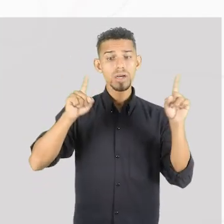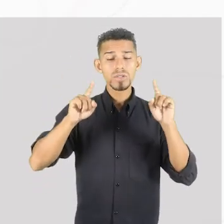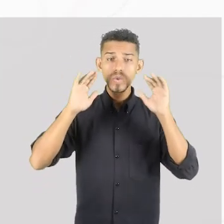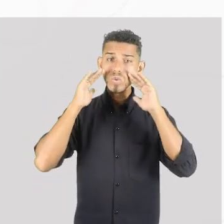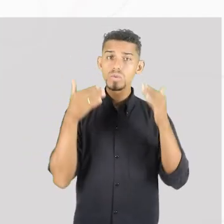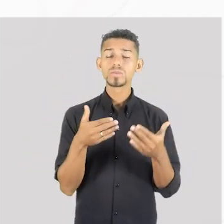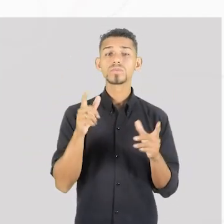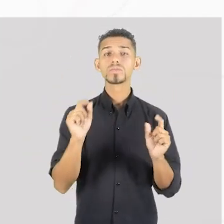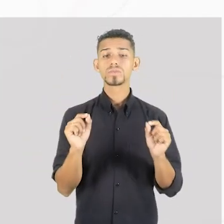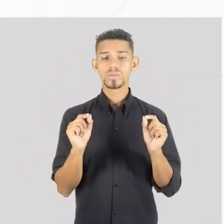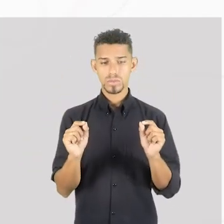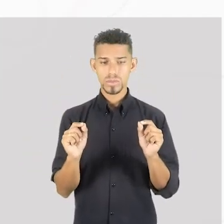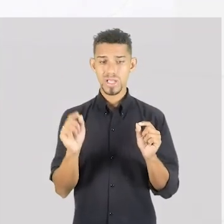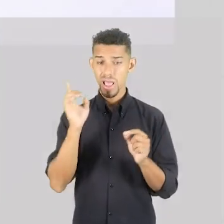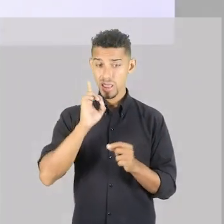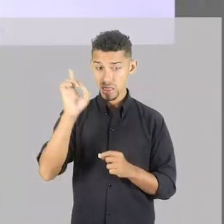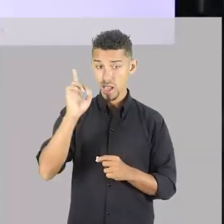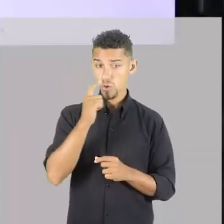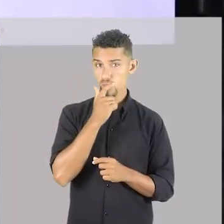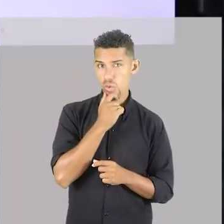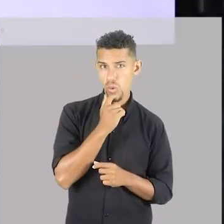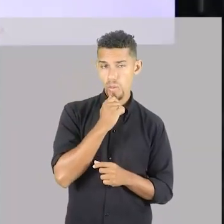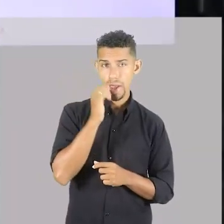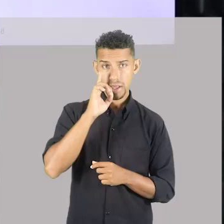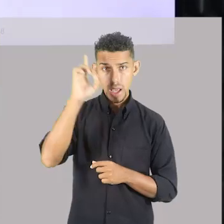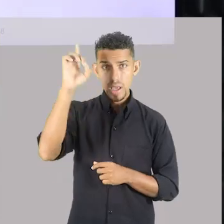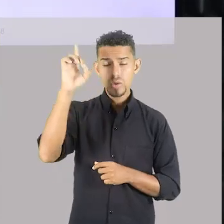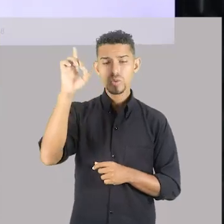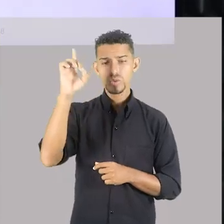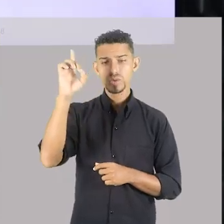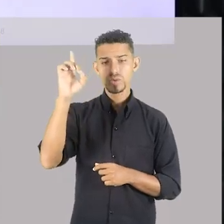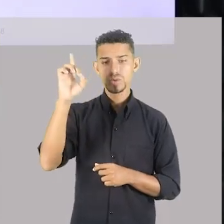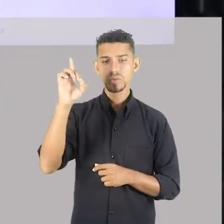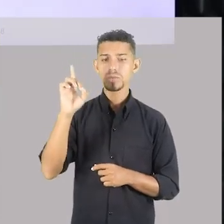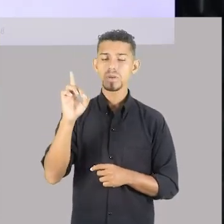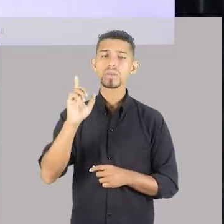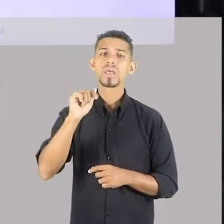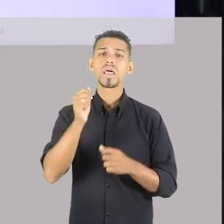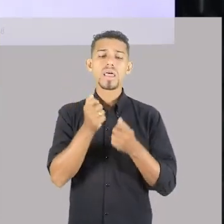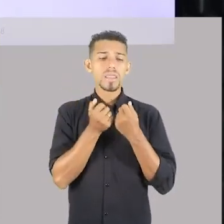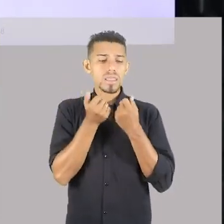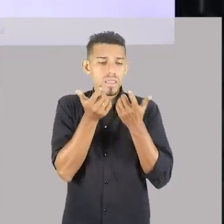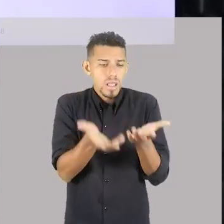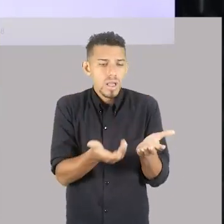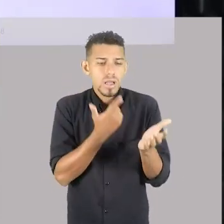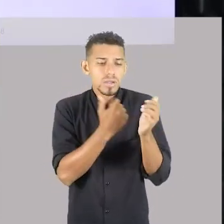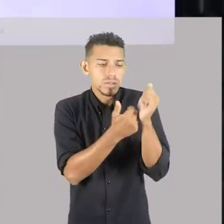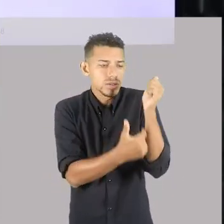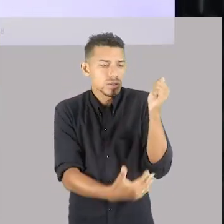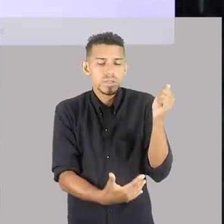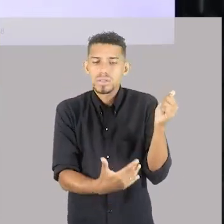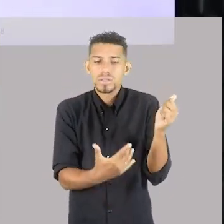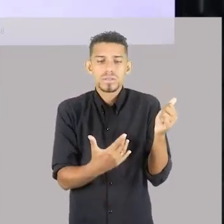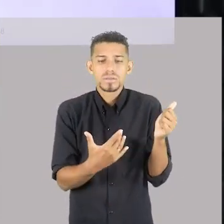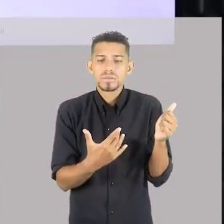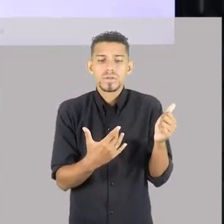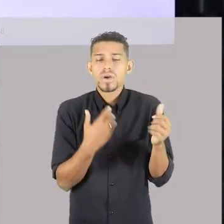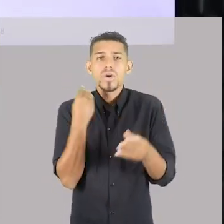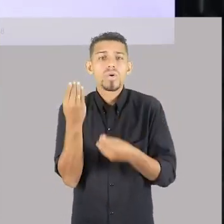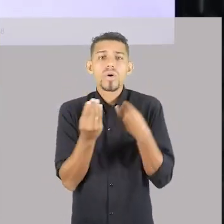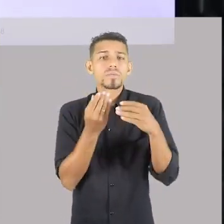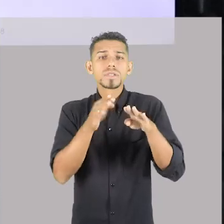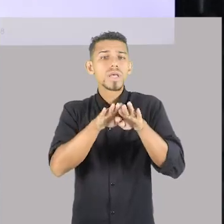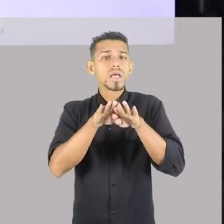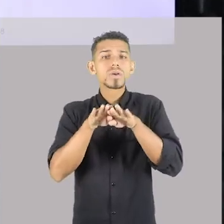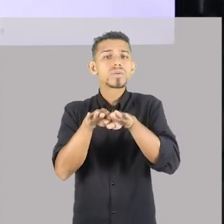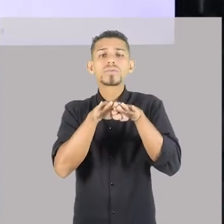aspecto de que Deus, homem, Deus, certo? Derramou o seu sangue pela igualdade. E como é que essa igualdade